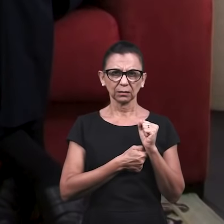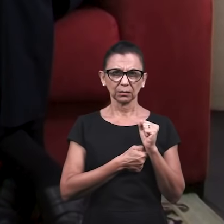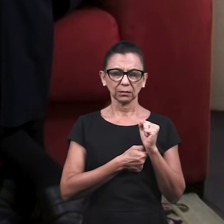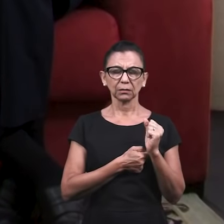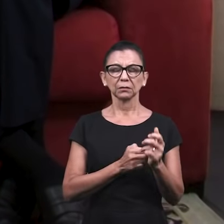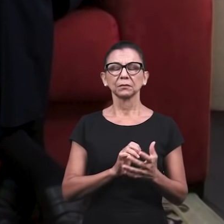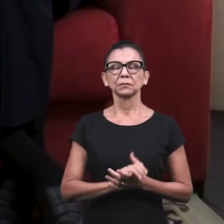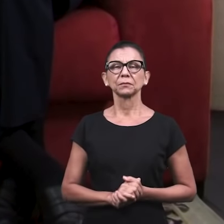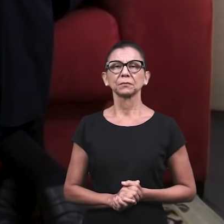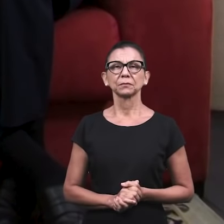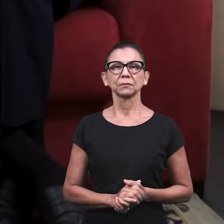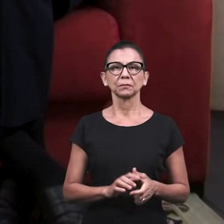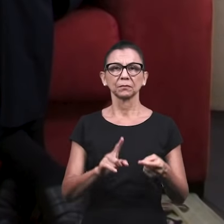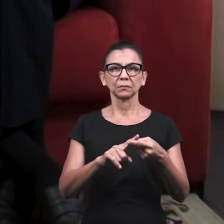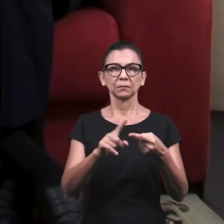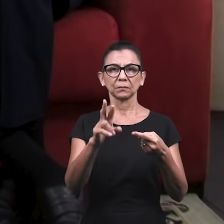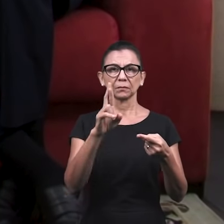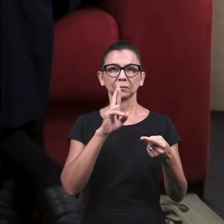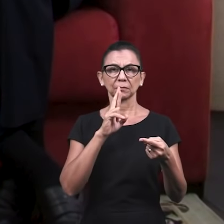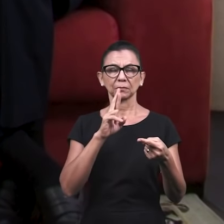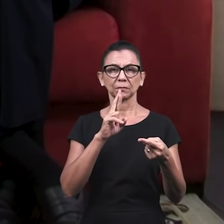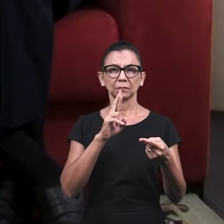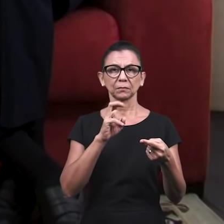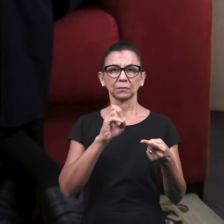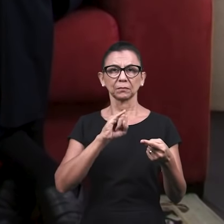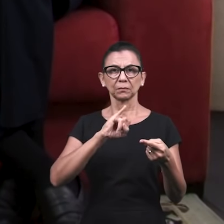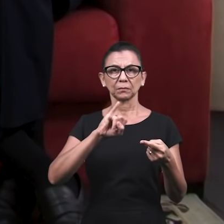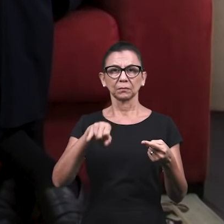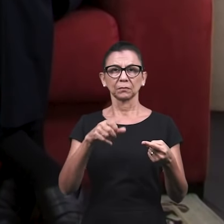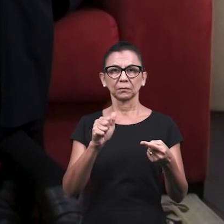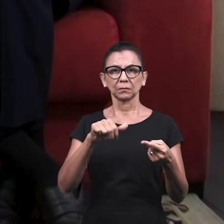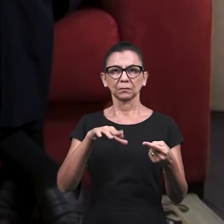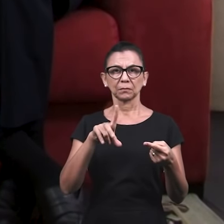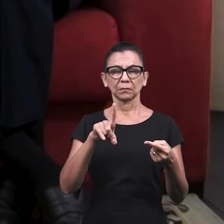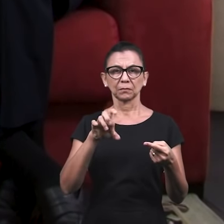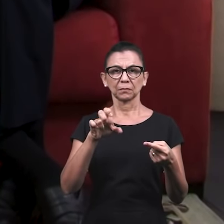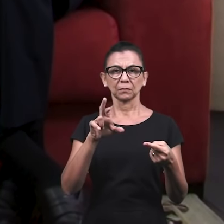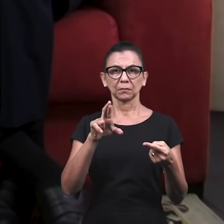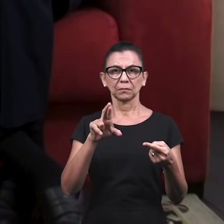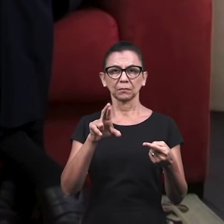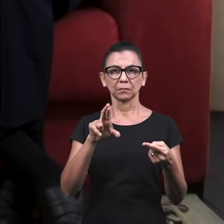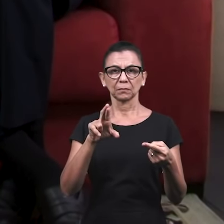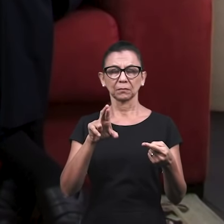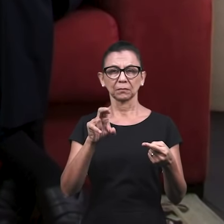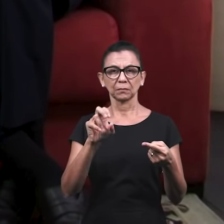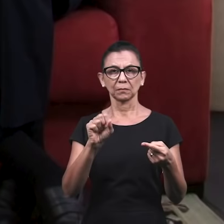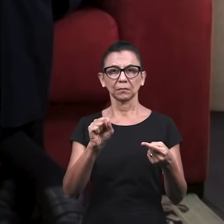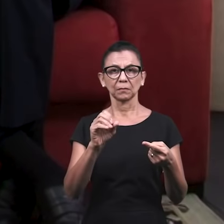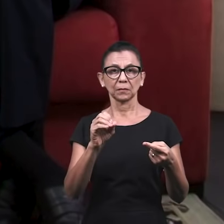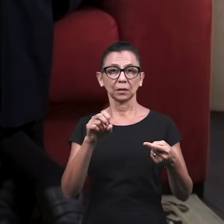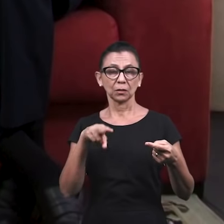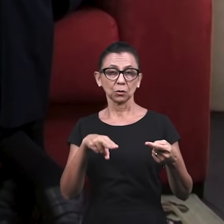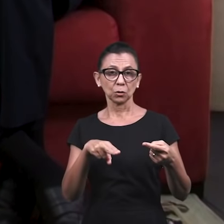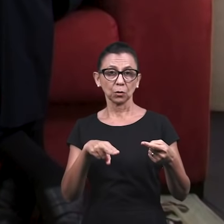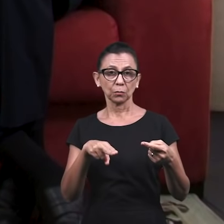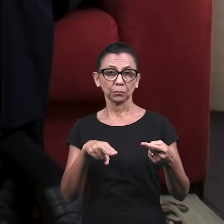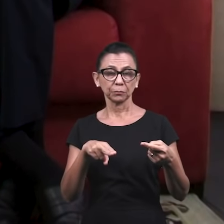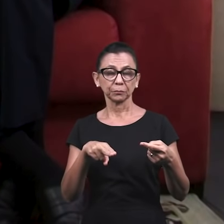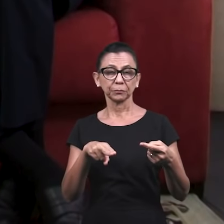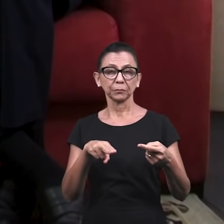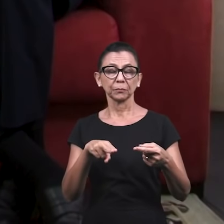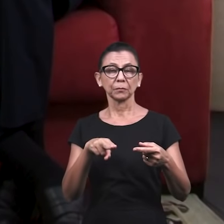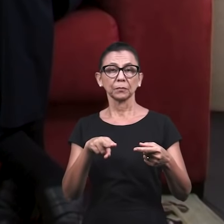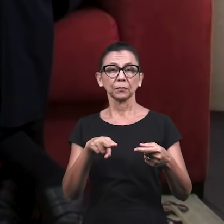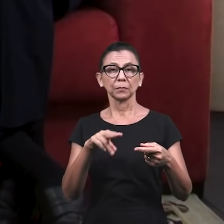temos duas respostas. O jovem Janderson Batista Gaspar, de Santa Catarina, e o